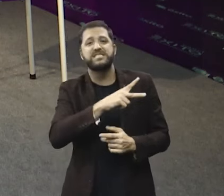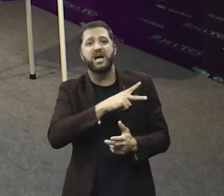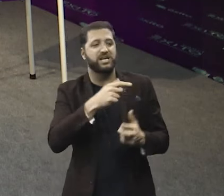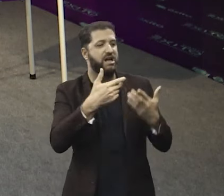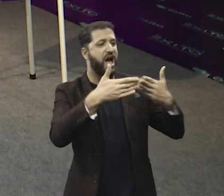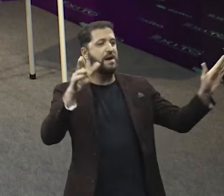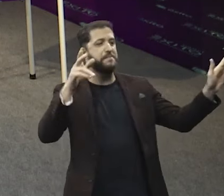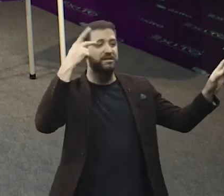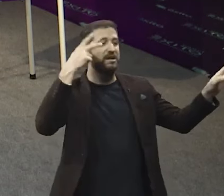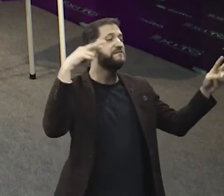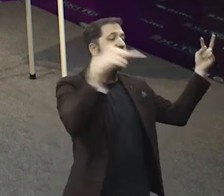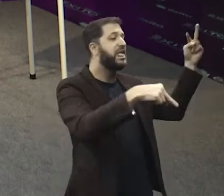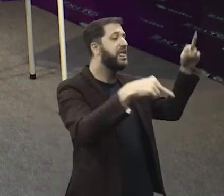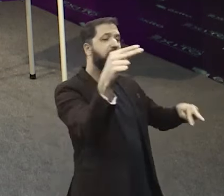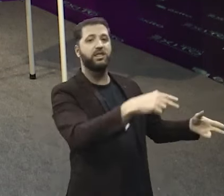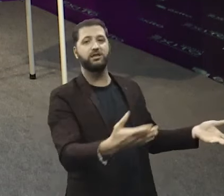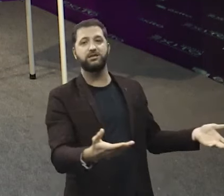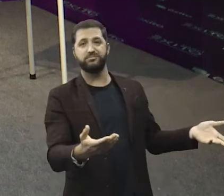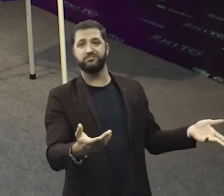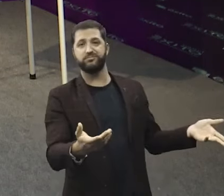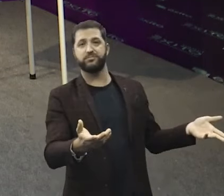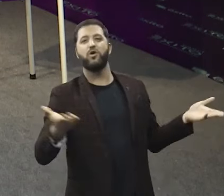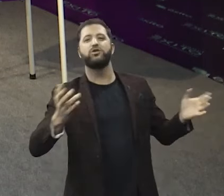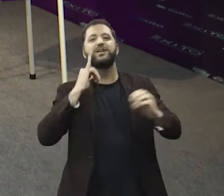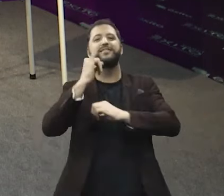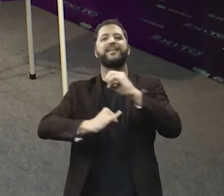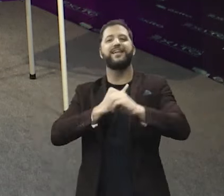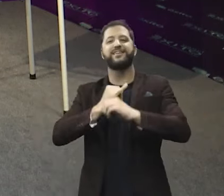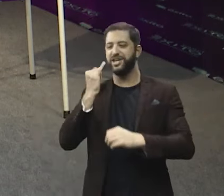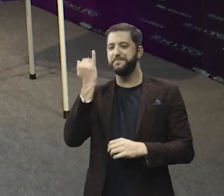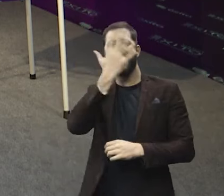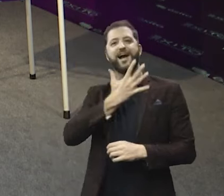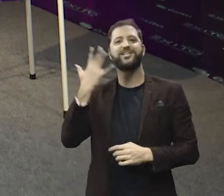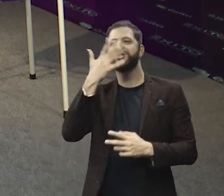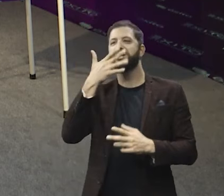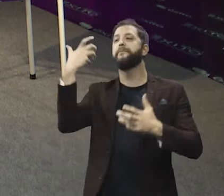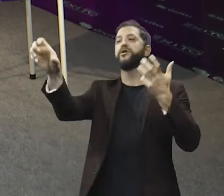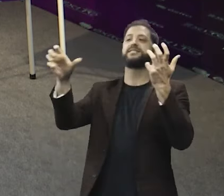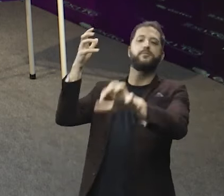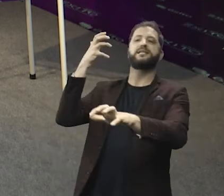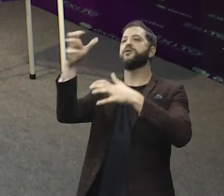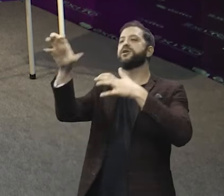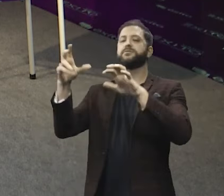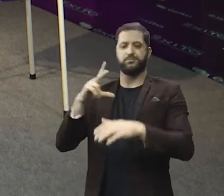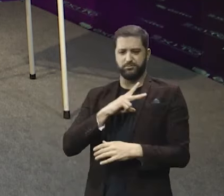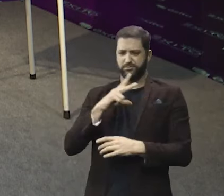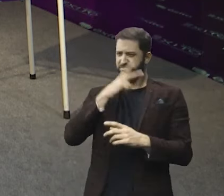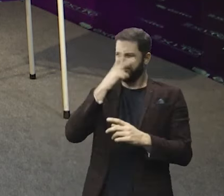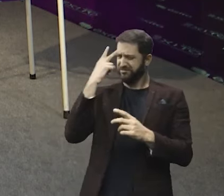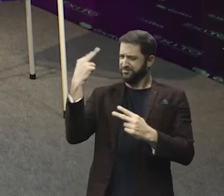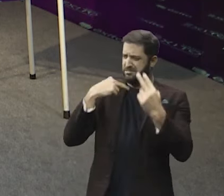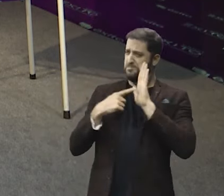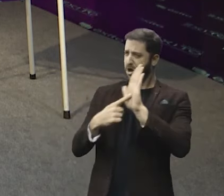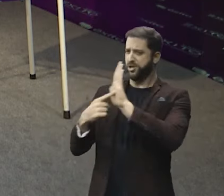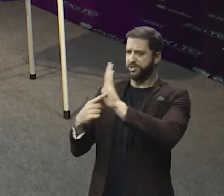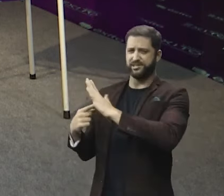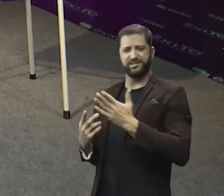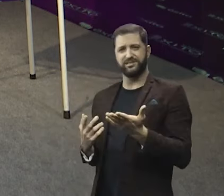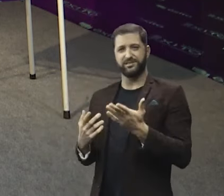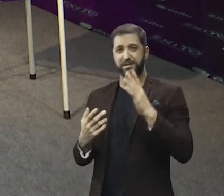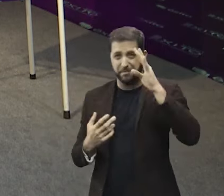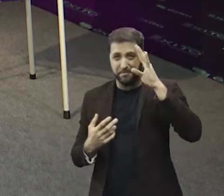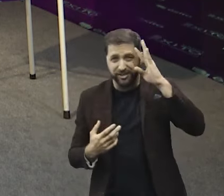internet a gente vê essa violação de imagem privacidade intimidade imagine com metaverso que você vai est muito